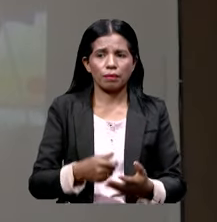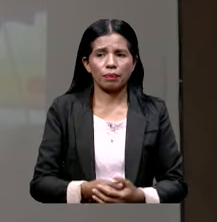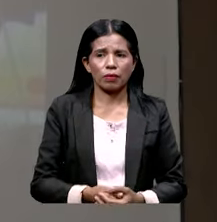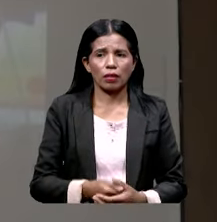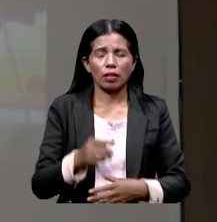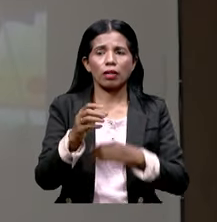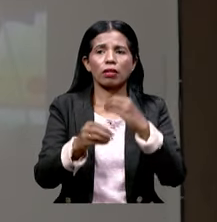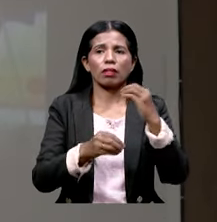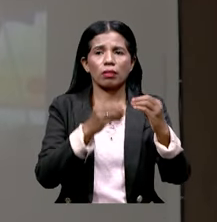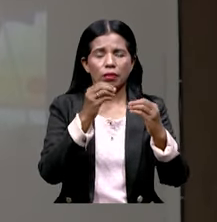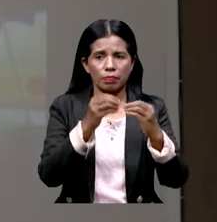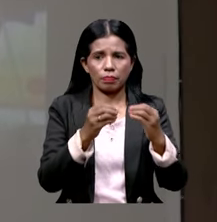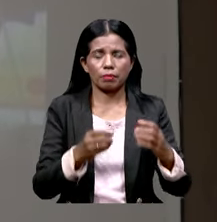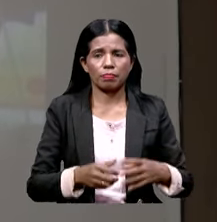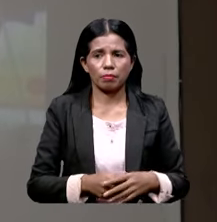Sobre